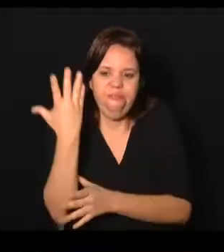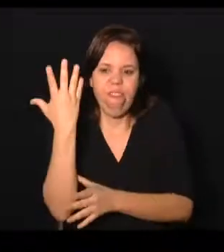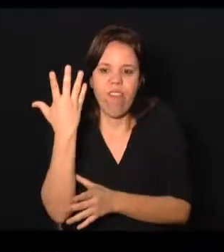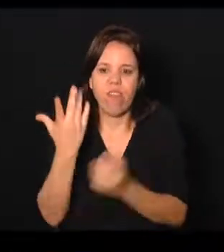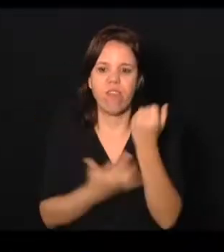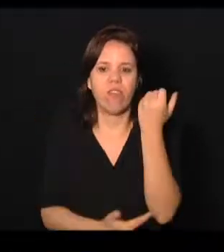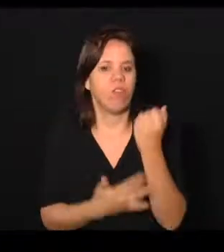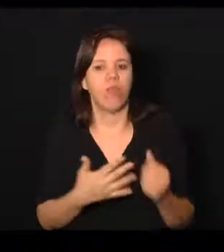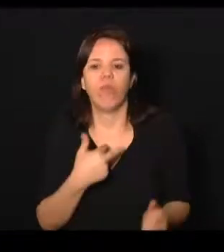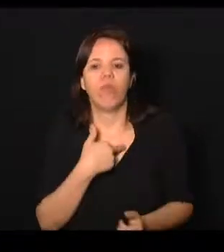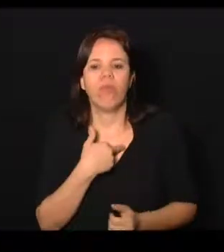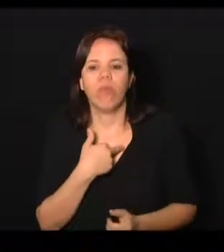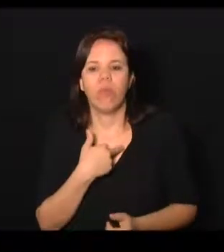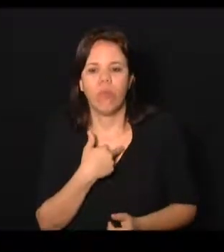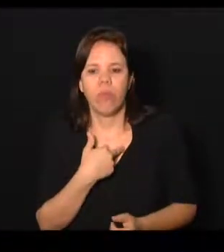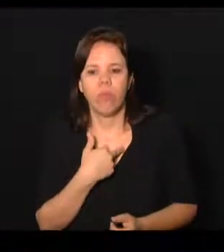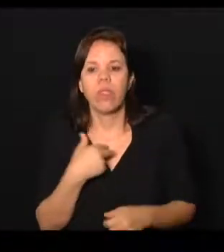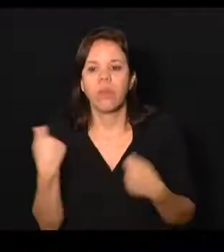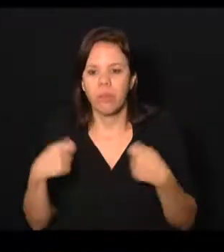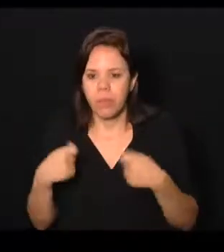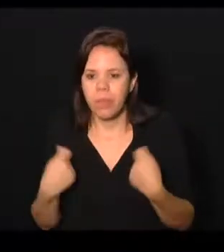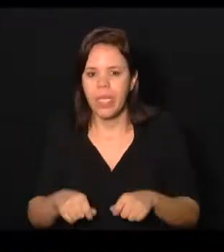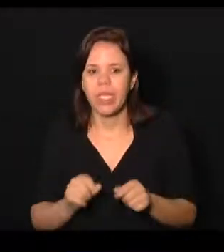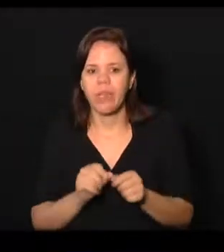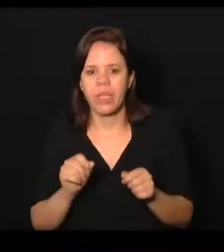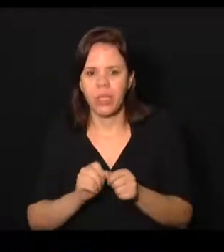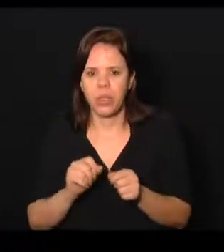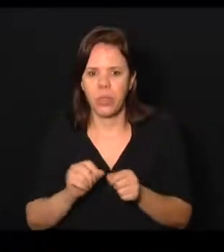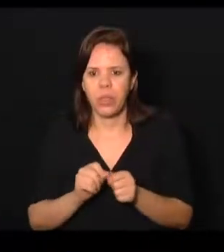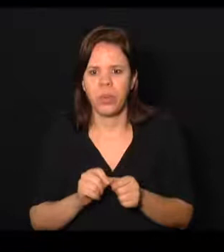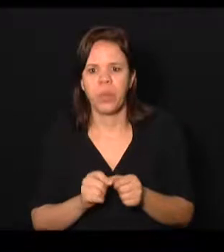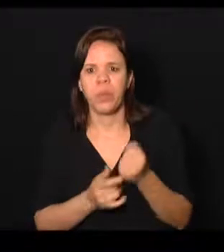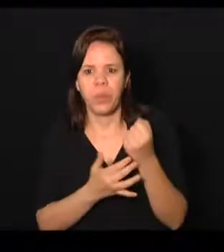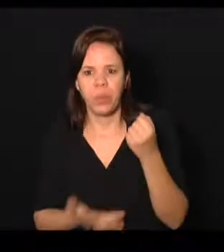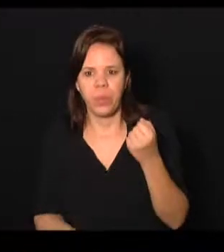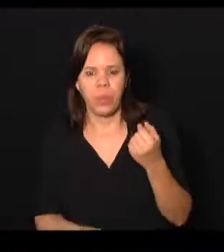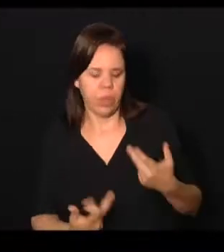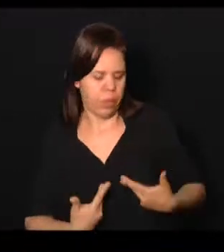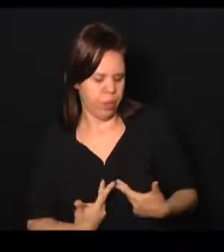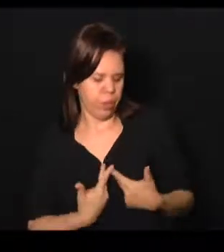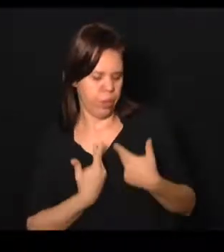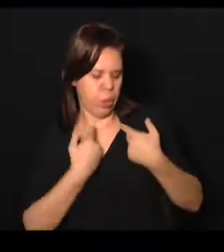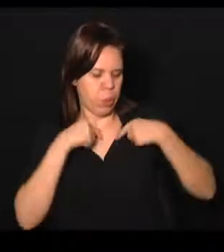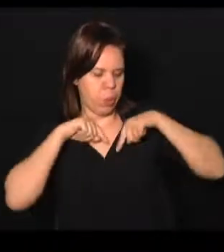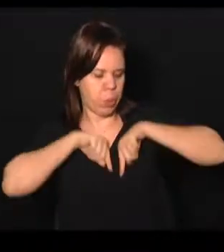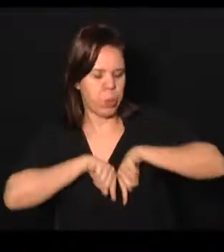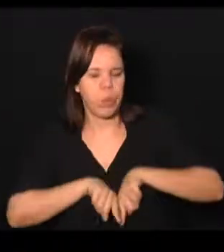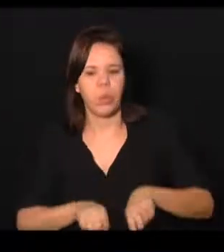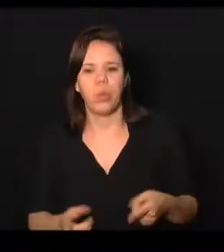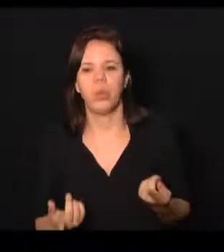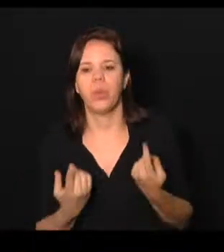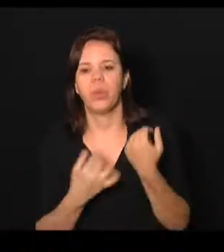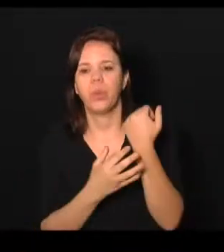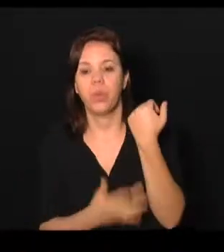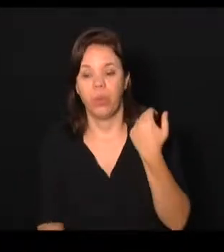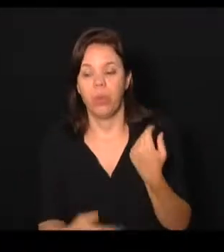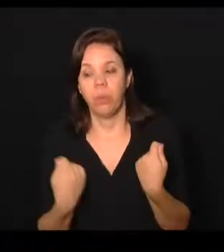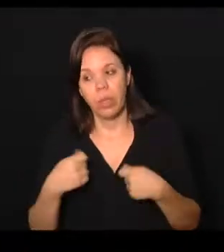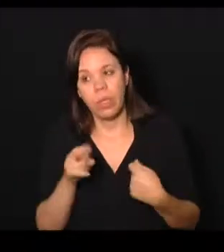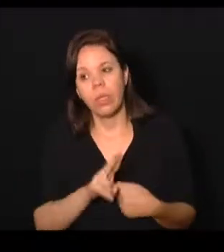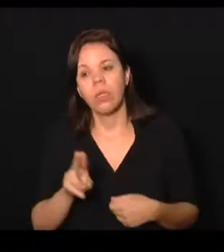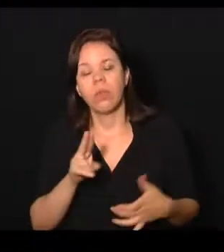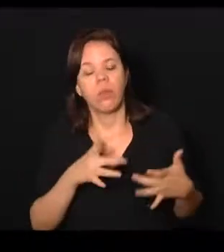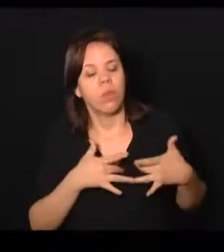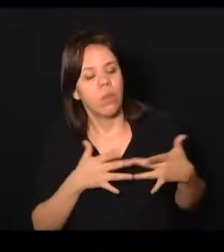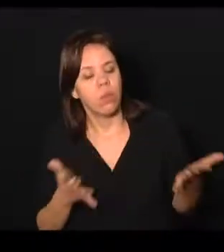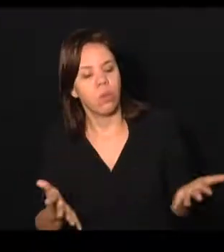sangue quando é necessário uma transfusão de sangue. E a única forma que a gente tem é realmente através da doação de sangue, quando as pessoas